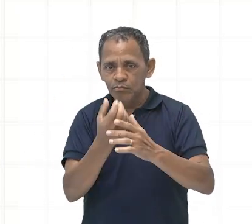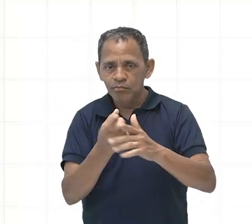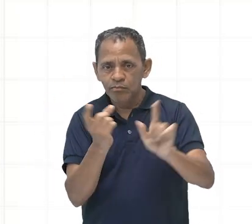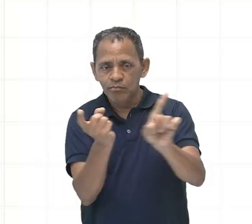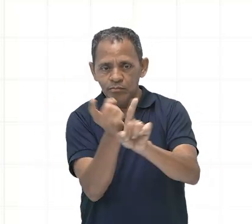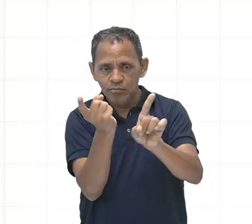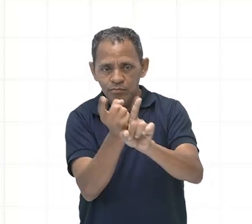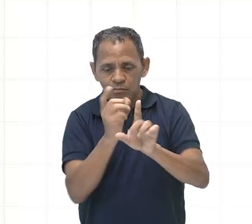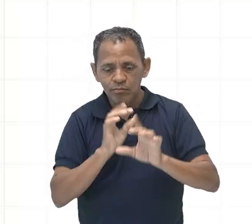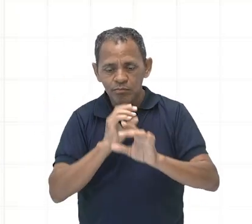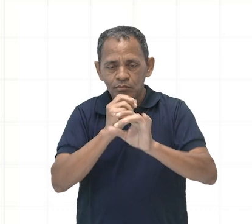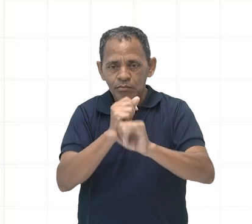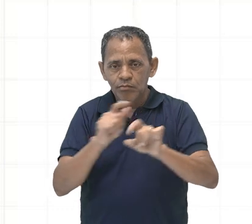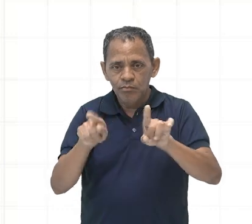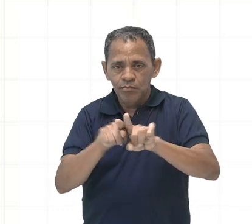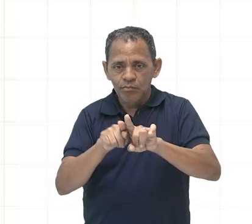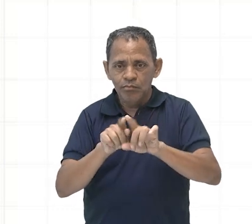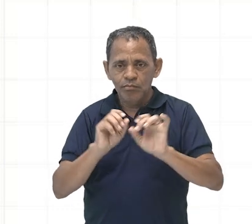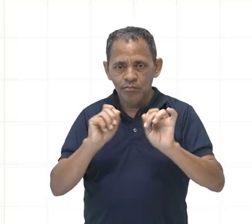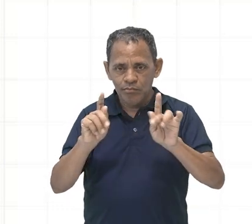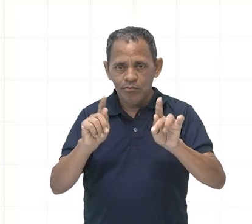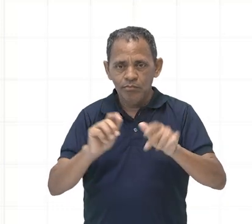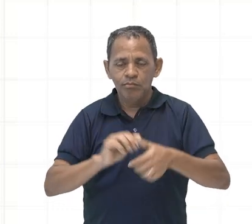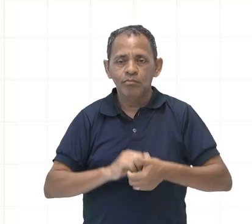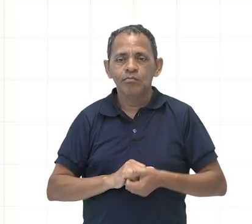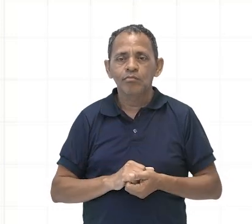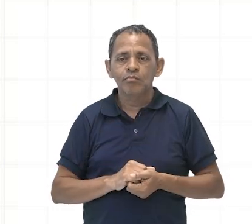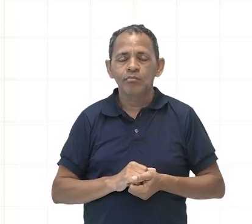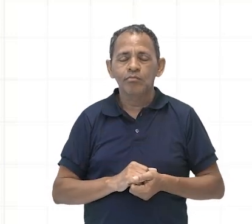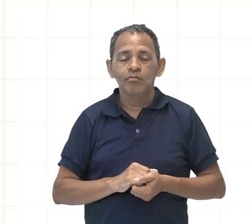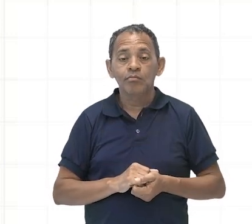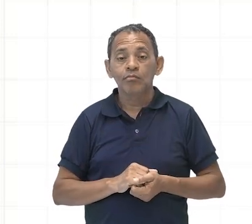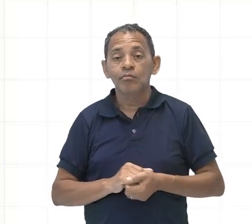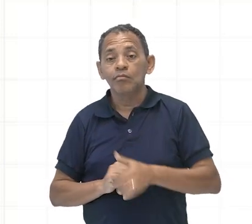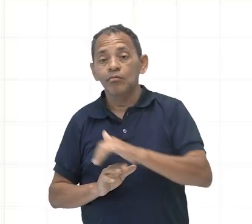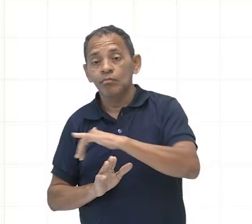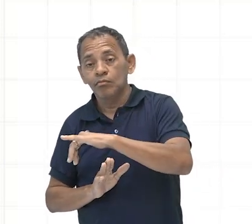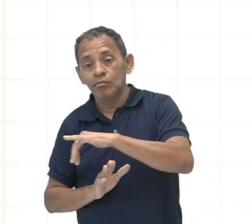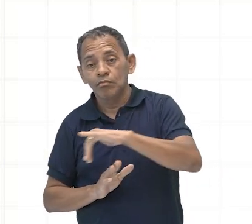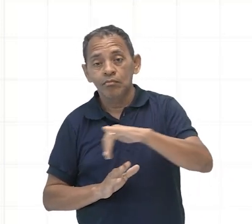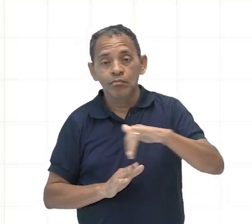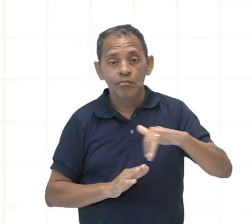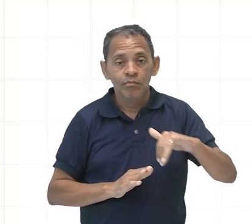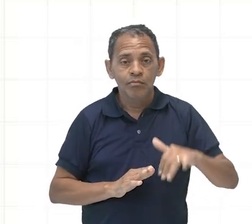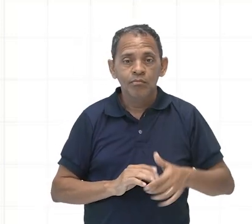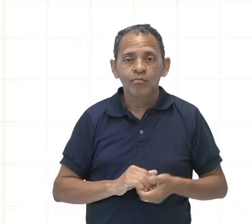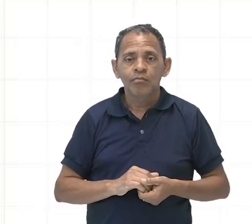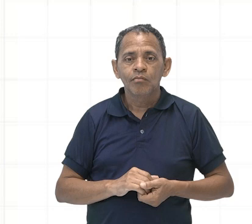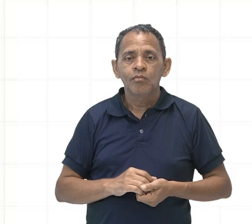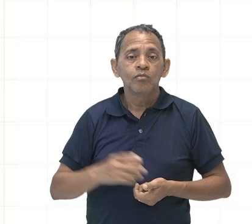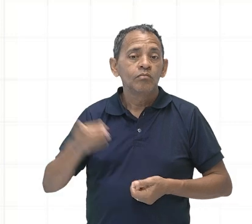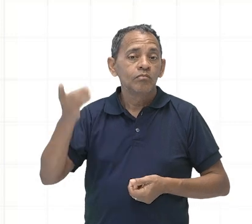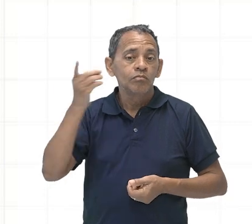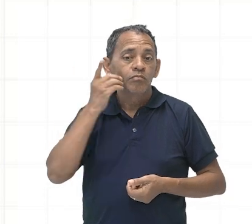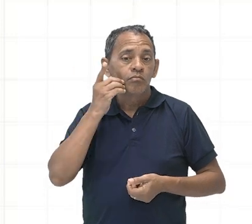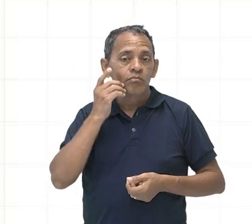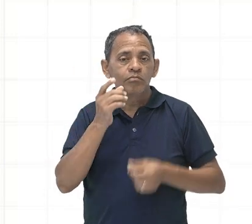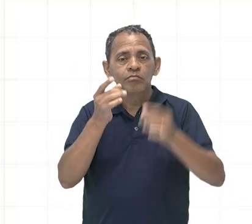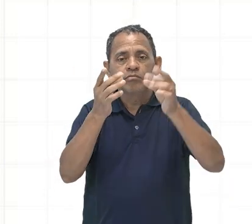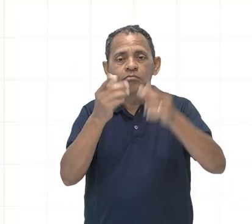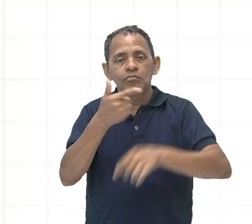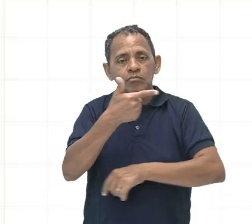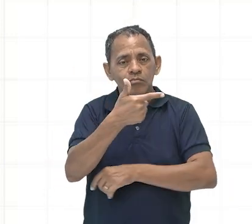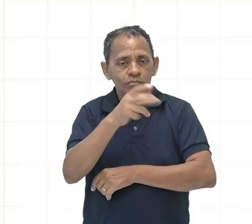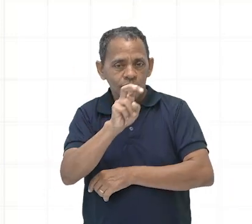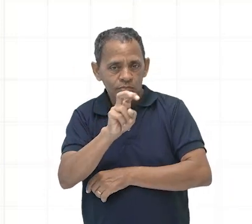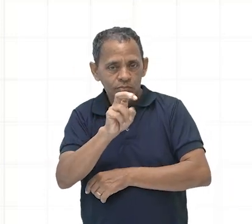todos. Tranquilo? Então, nós temos aqui, que nesse dia ela vendeu